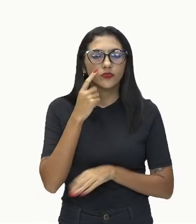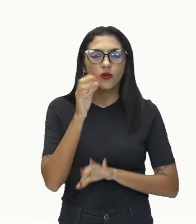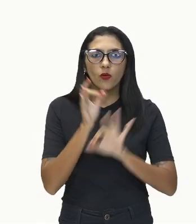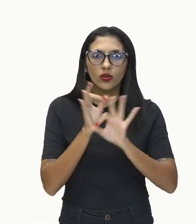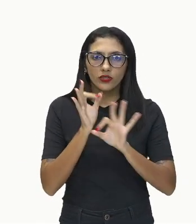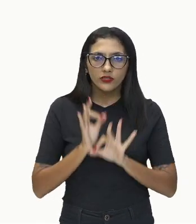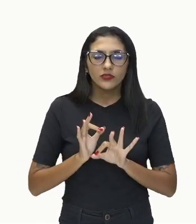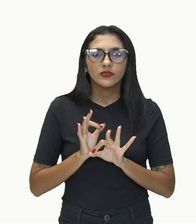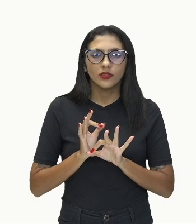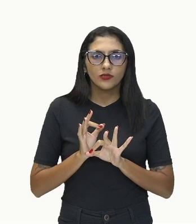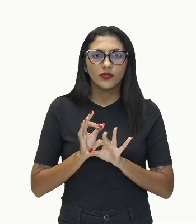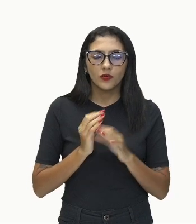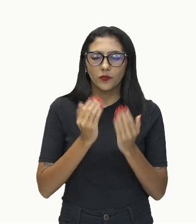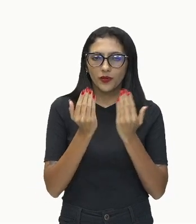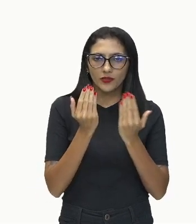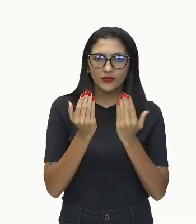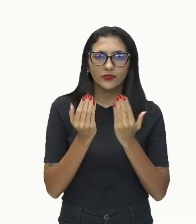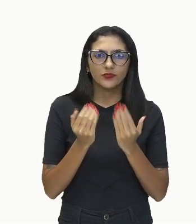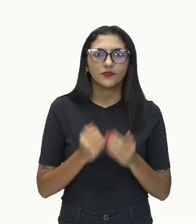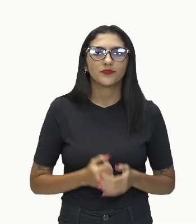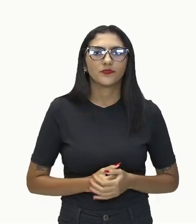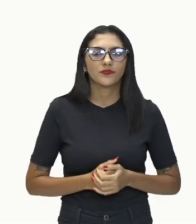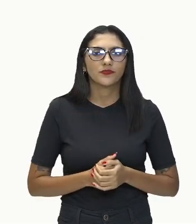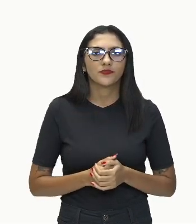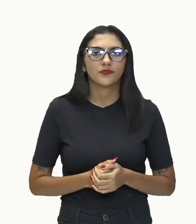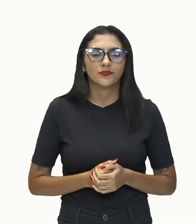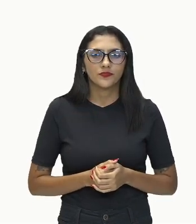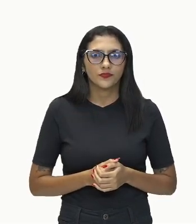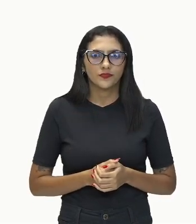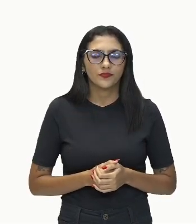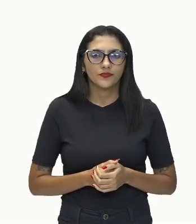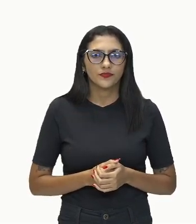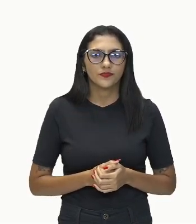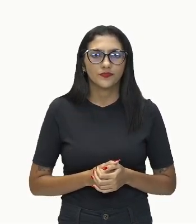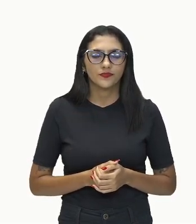nossa relação, né? Deixa eu tirar daqui e colocar mais para o lado.